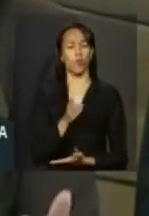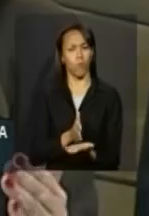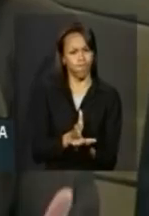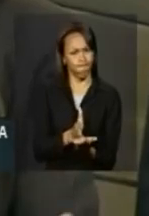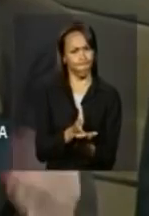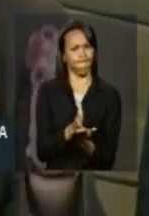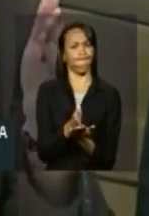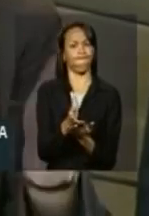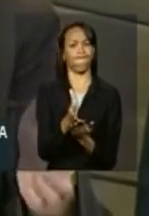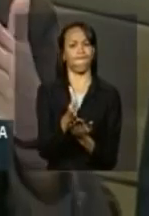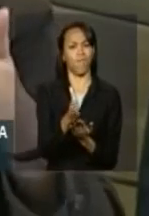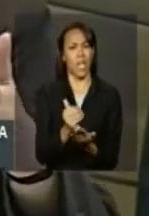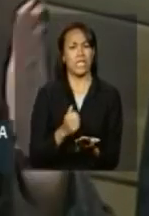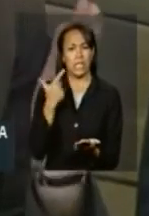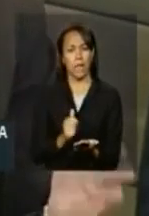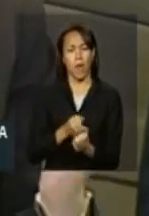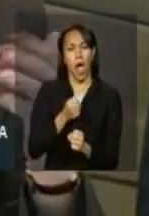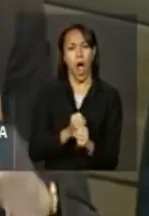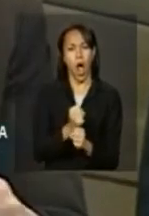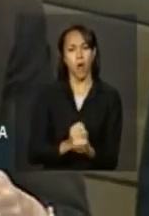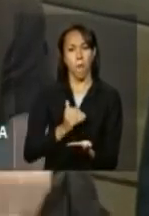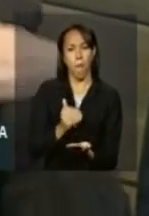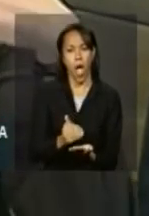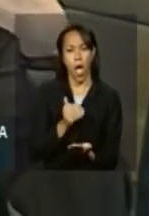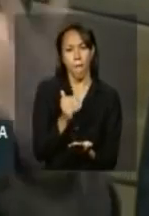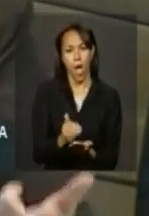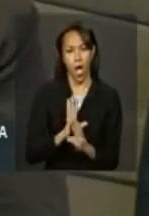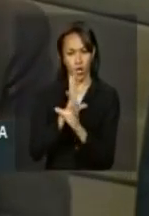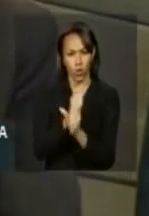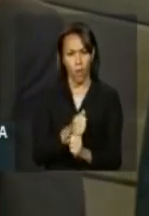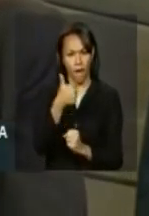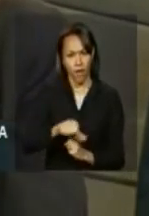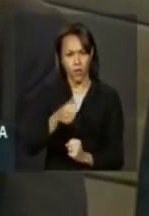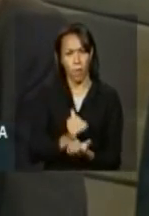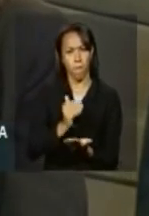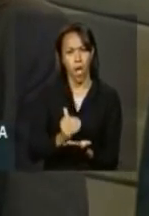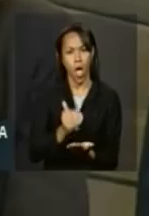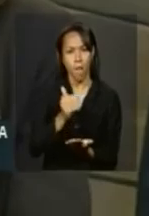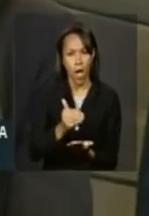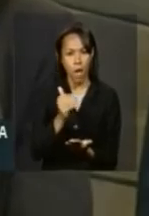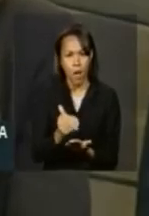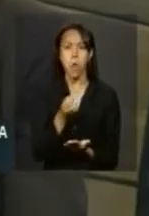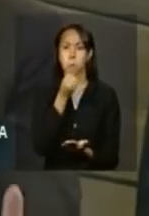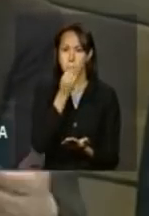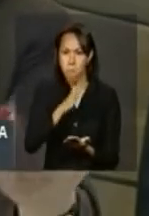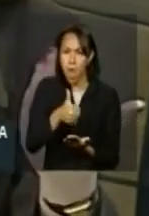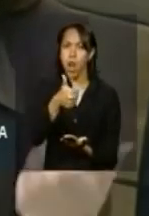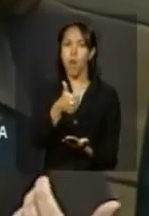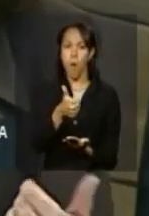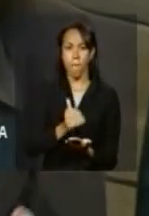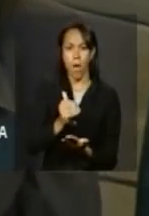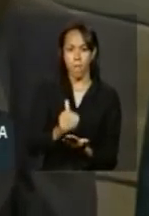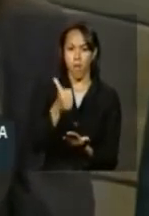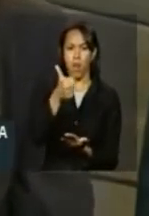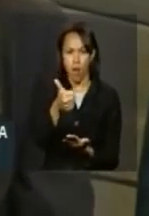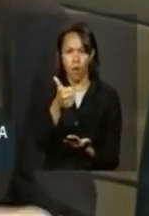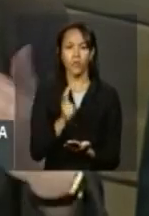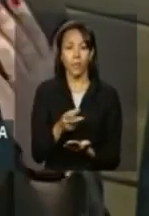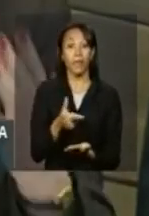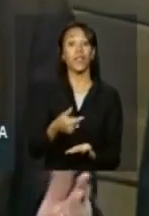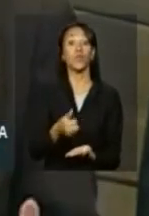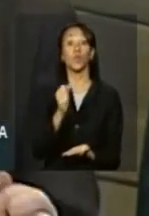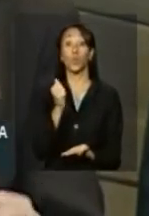trajetória de, a cada ano, a cada balanço, ter desempenho melhor que o momento